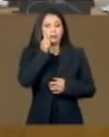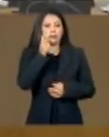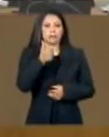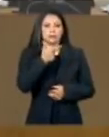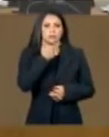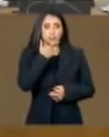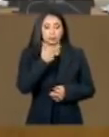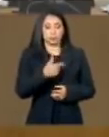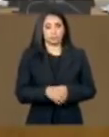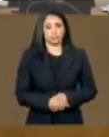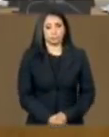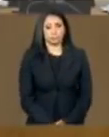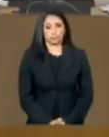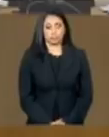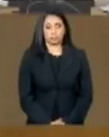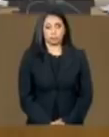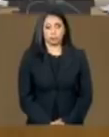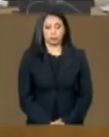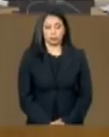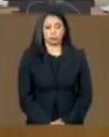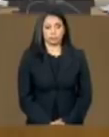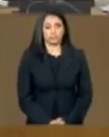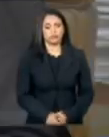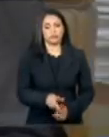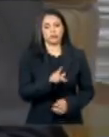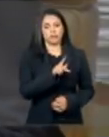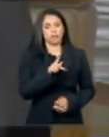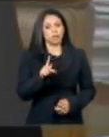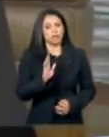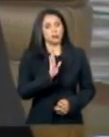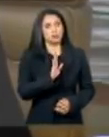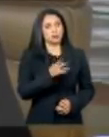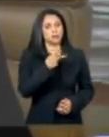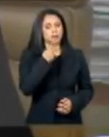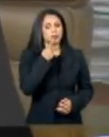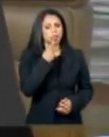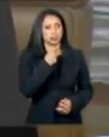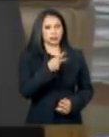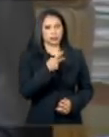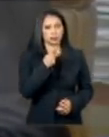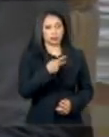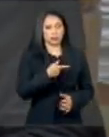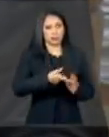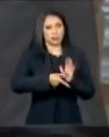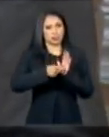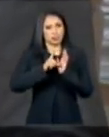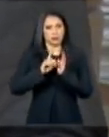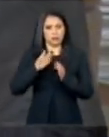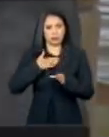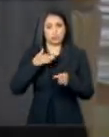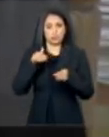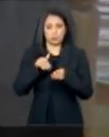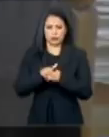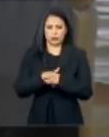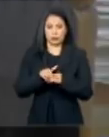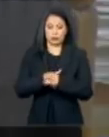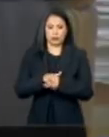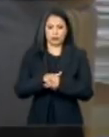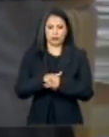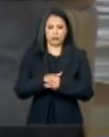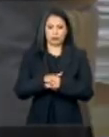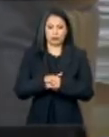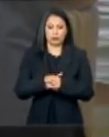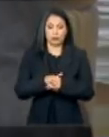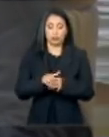presidente que já foi salientado nos olhos que me precederam ninguém desconhece que